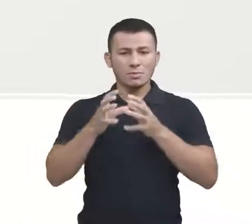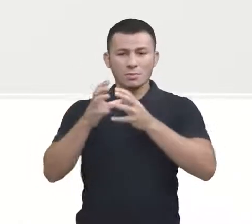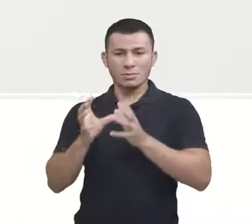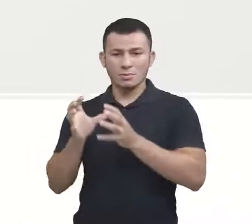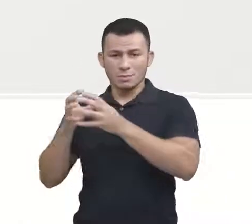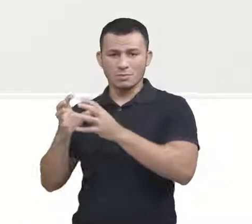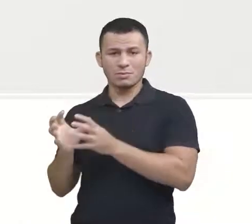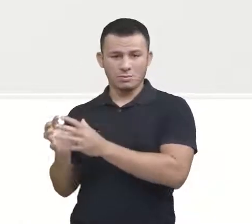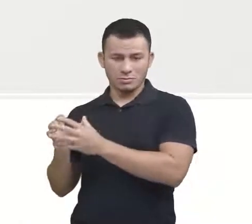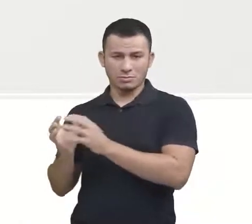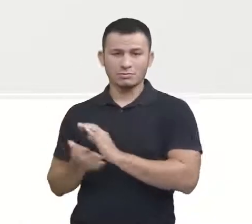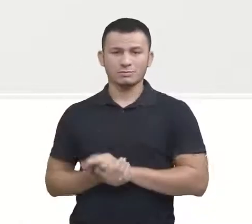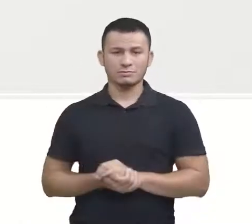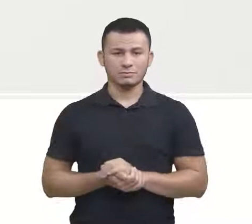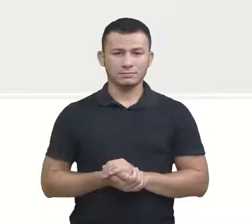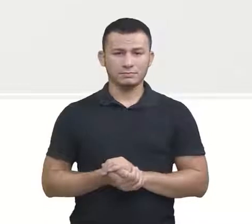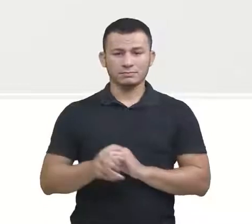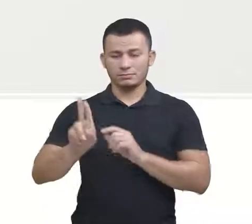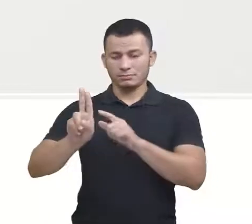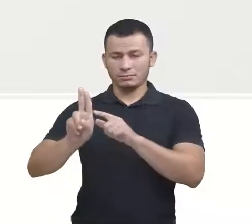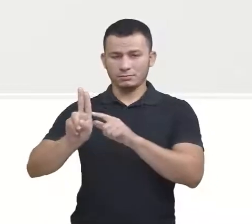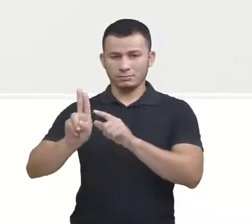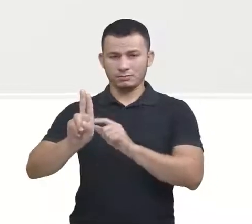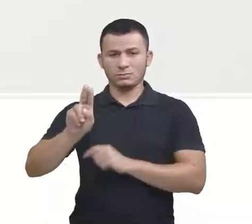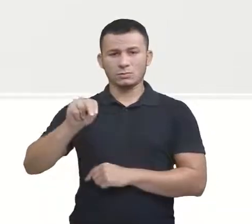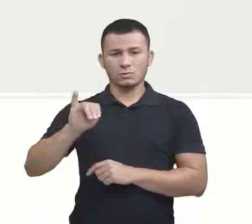da unidade